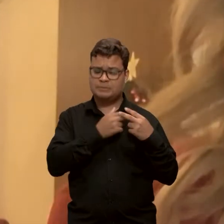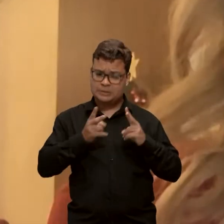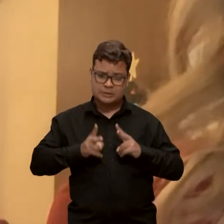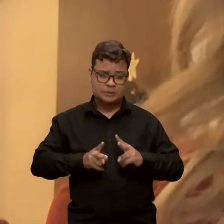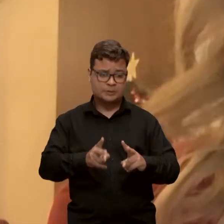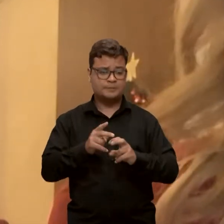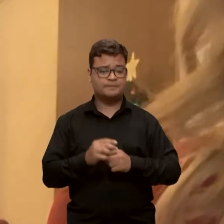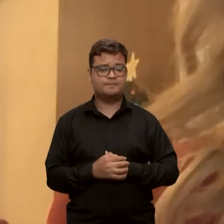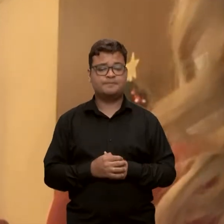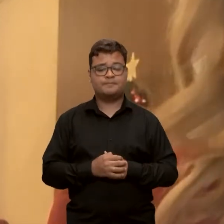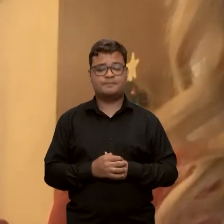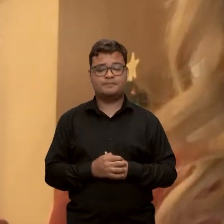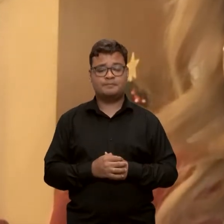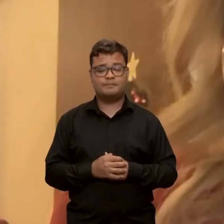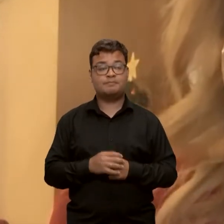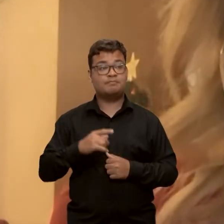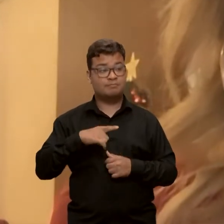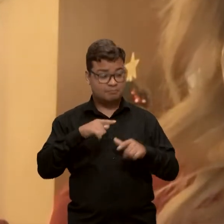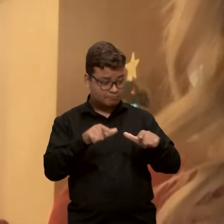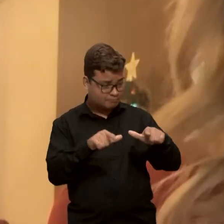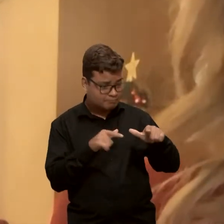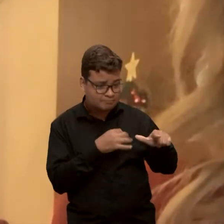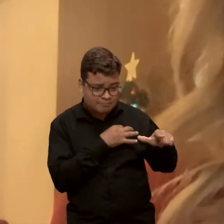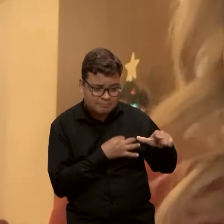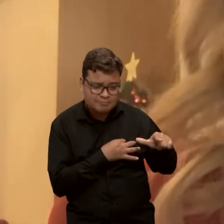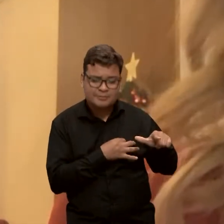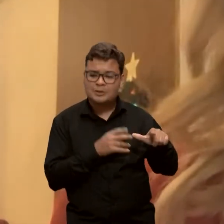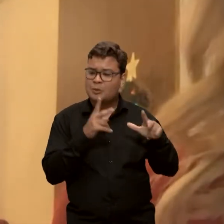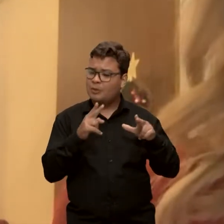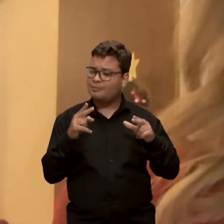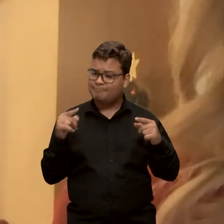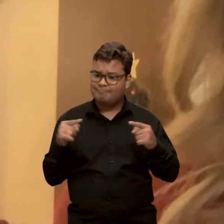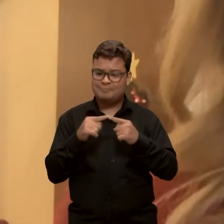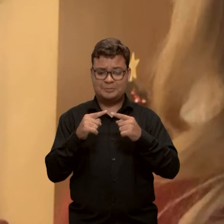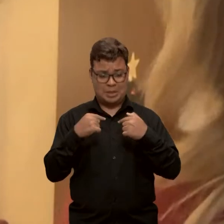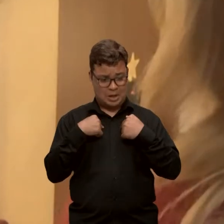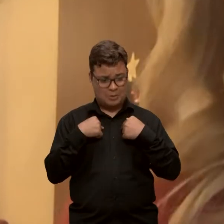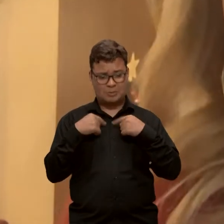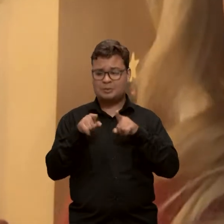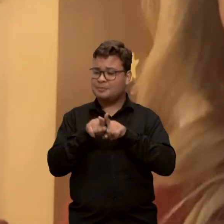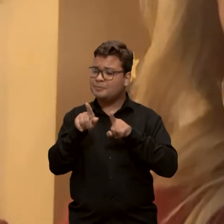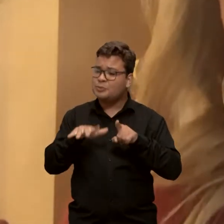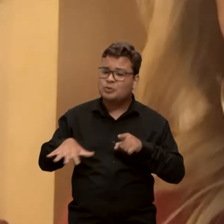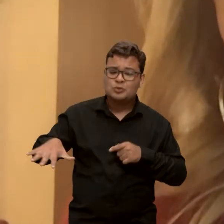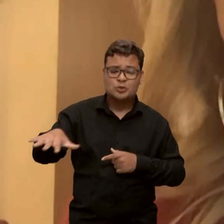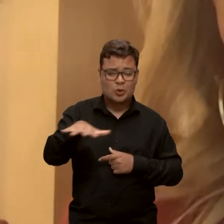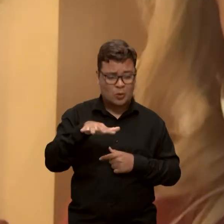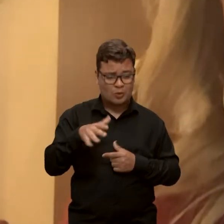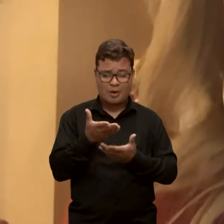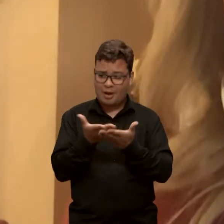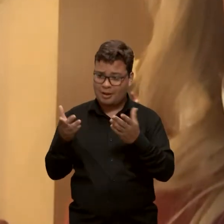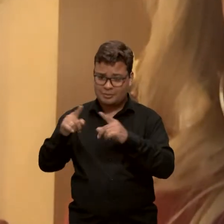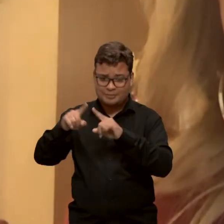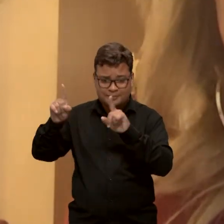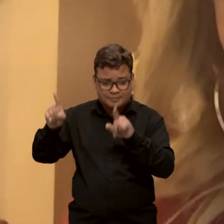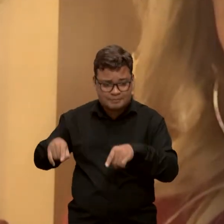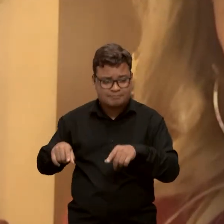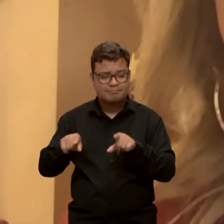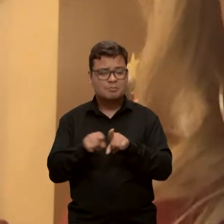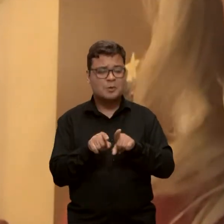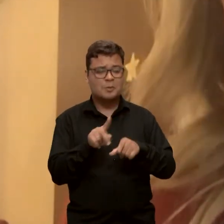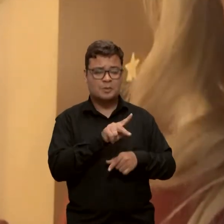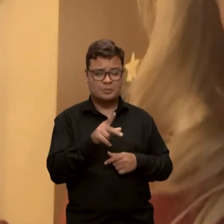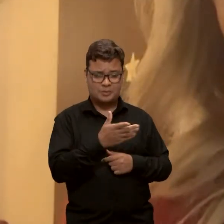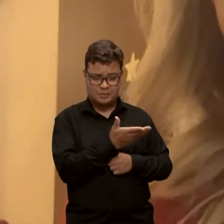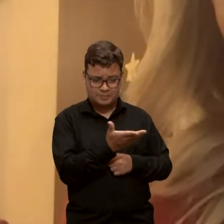eu divido com todos os meus colegas, até hoje, não só com os colegas técnico-administrativos, mas com os